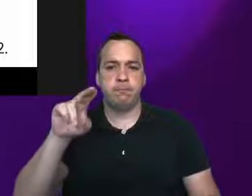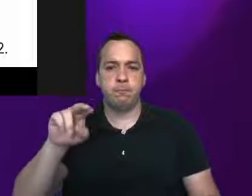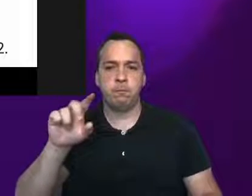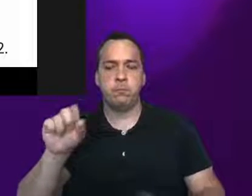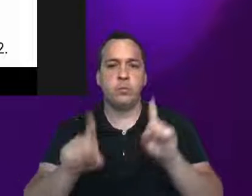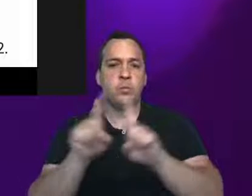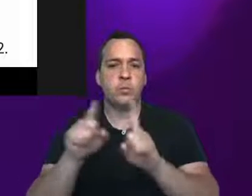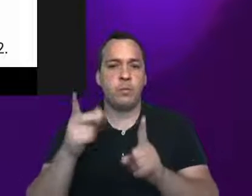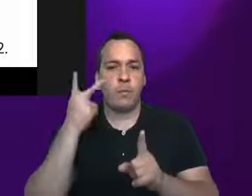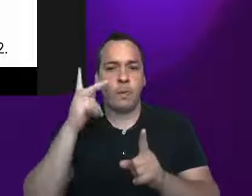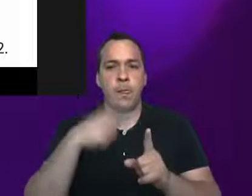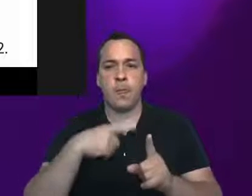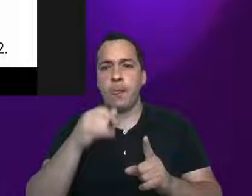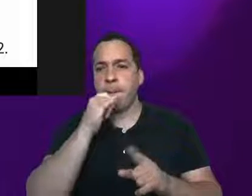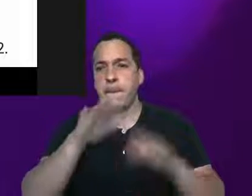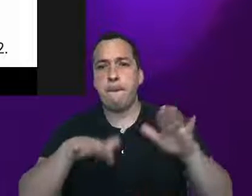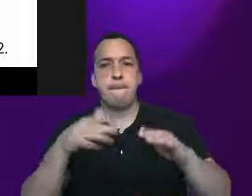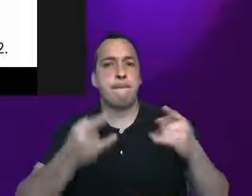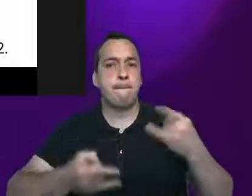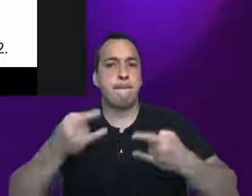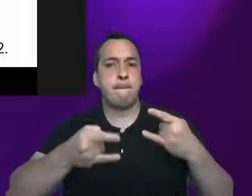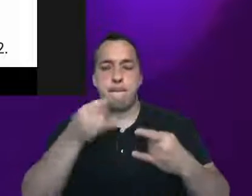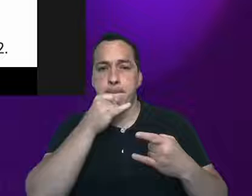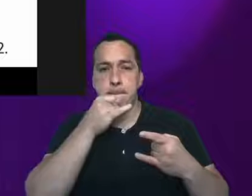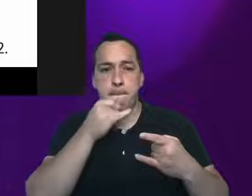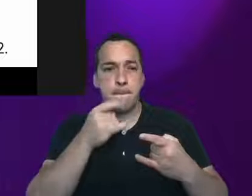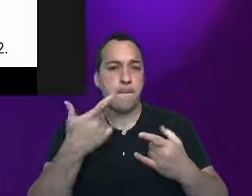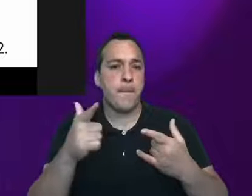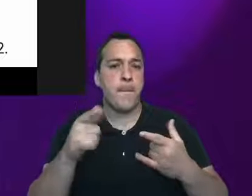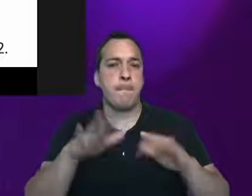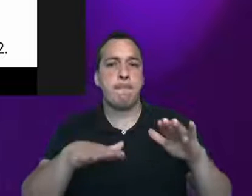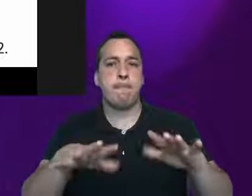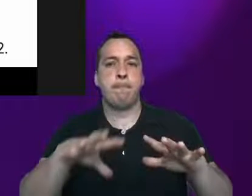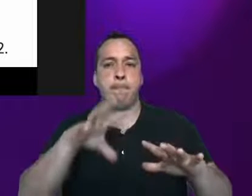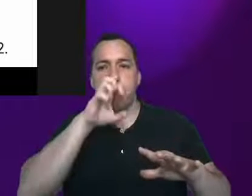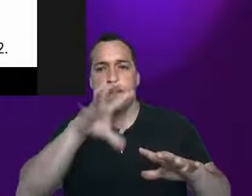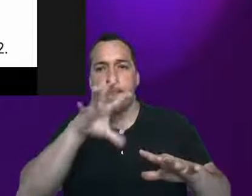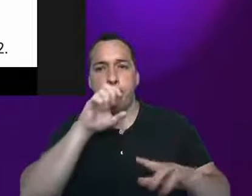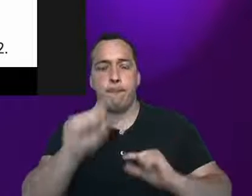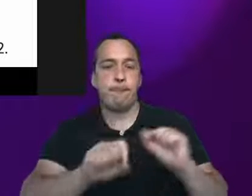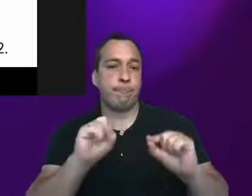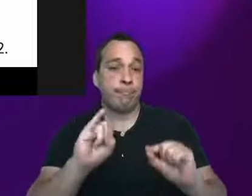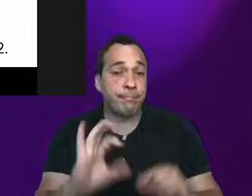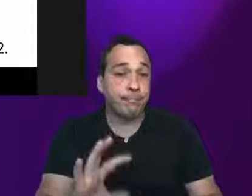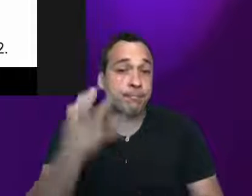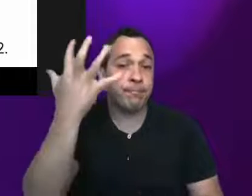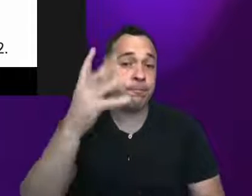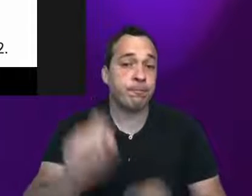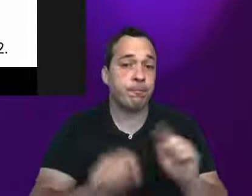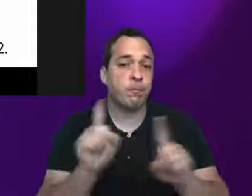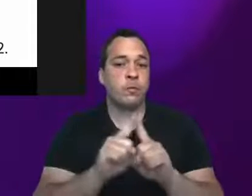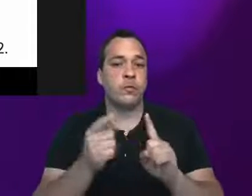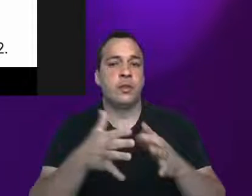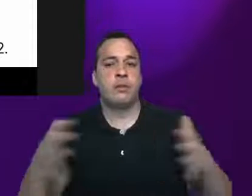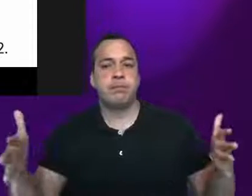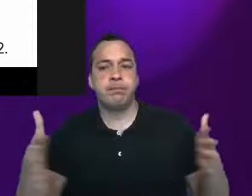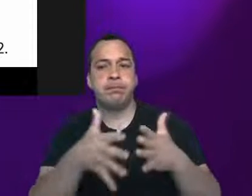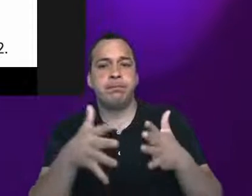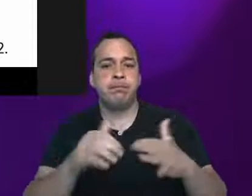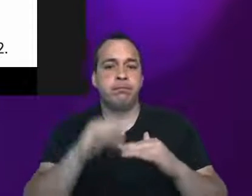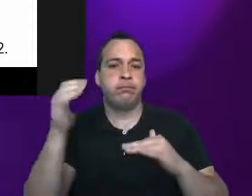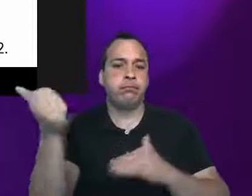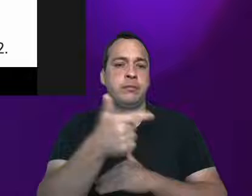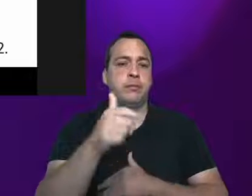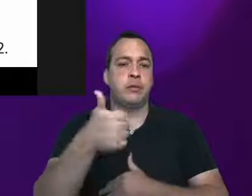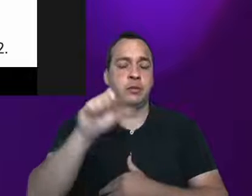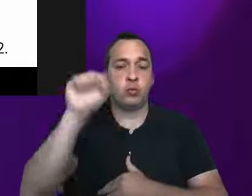ventilação mecânica controlada, onde não tem o drive respiratório. E se eu tenho um índice de distensibilidade maior do que